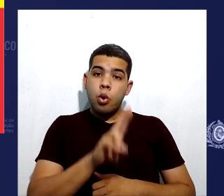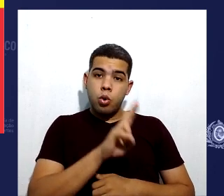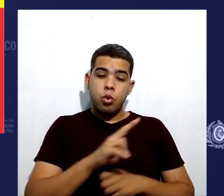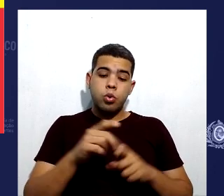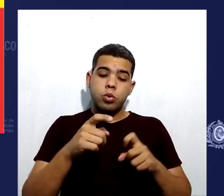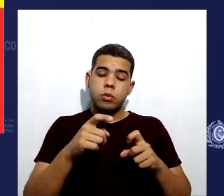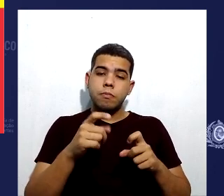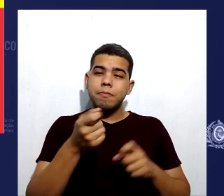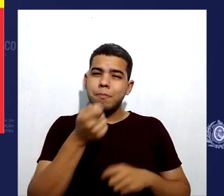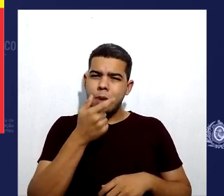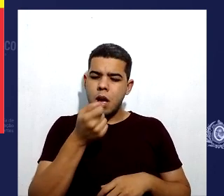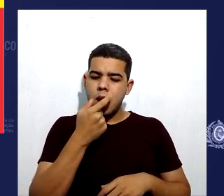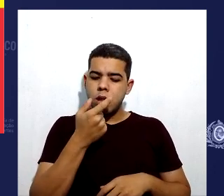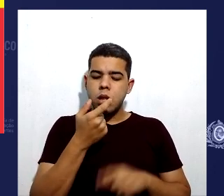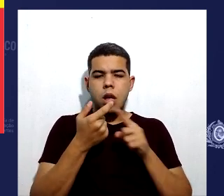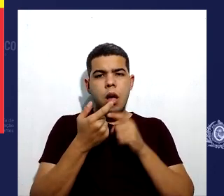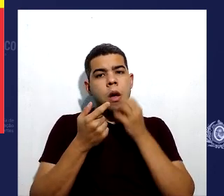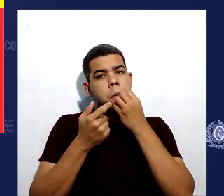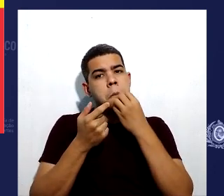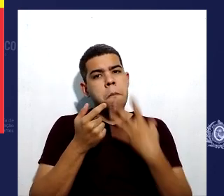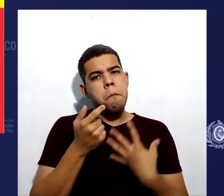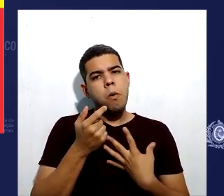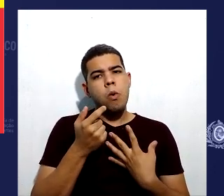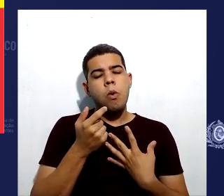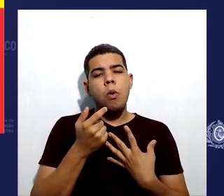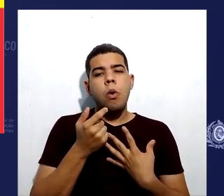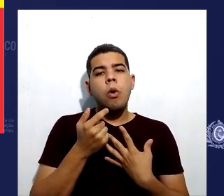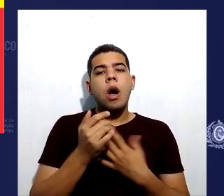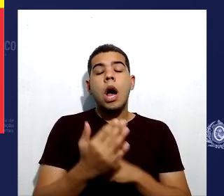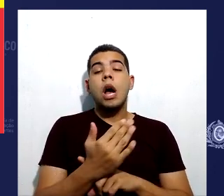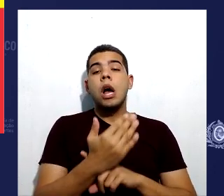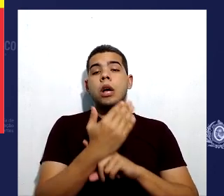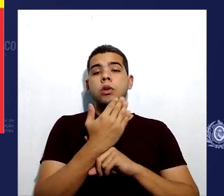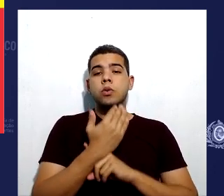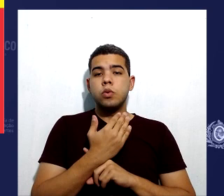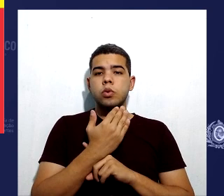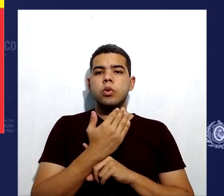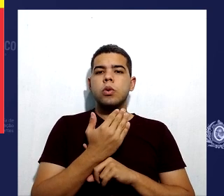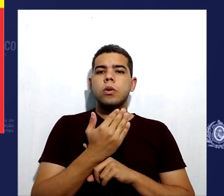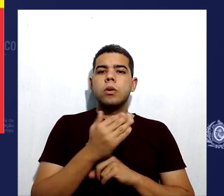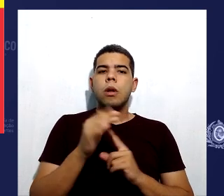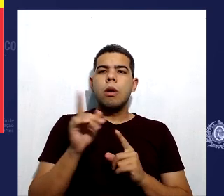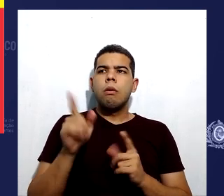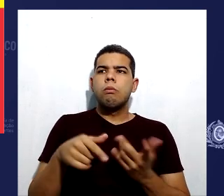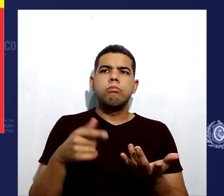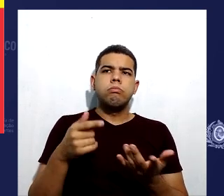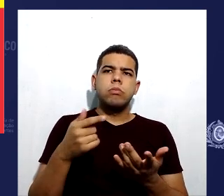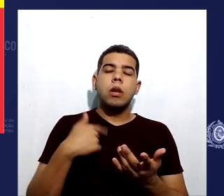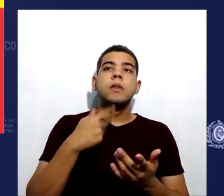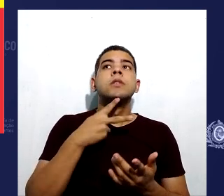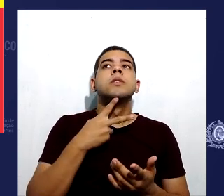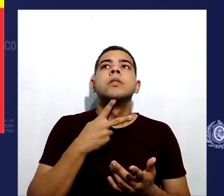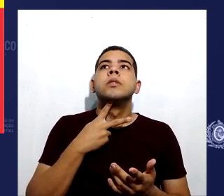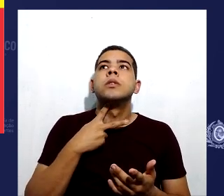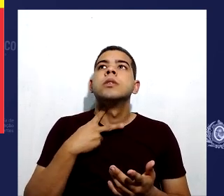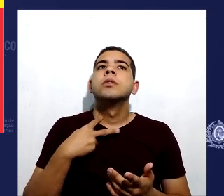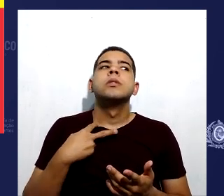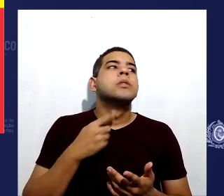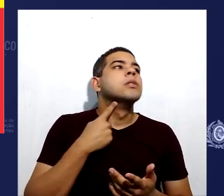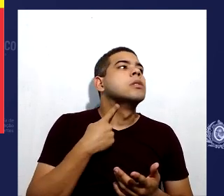é de grande utilidade, pois pode ajudar a conter, né, a vontade de usar